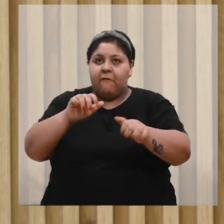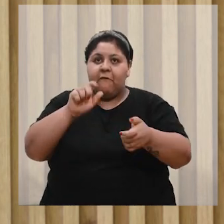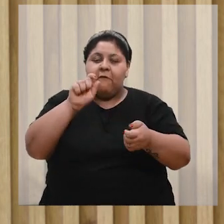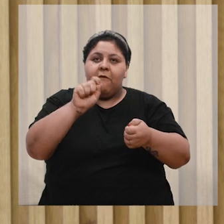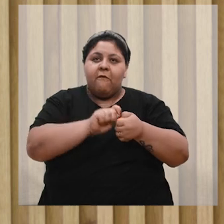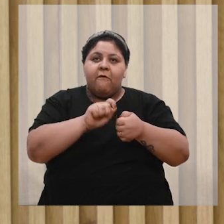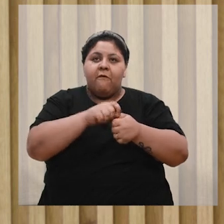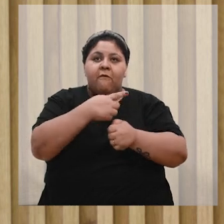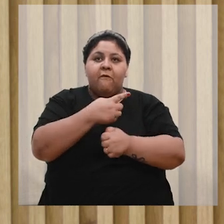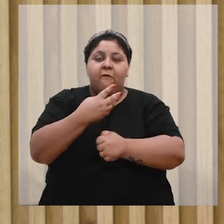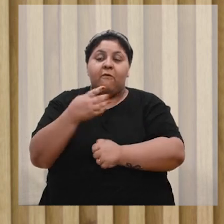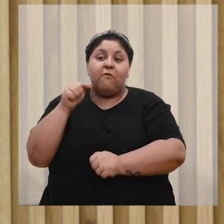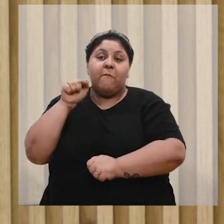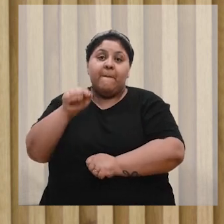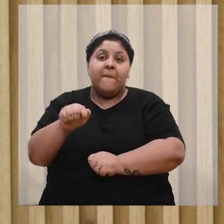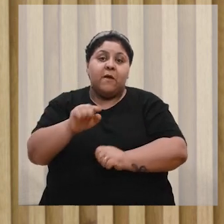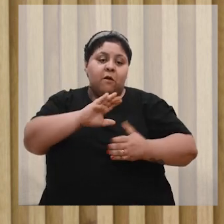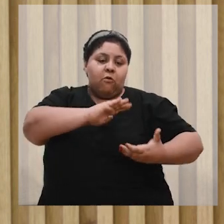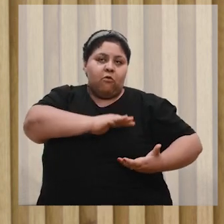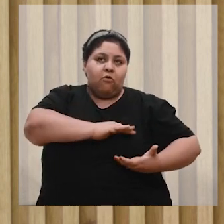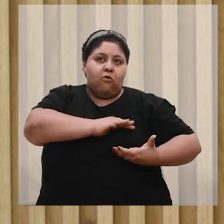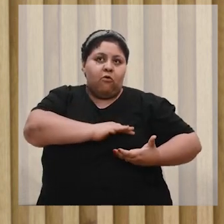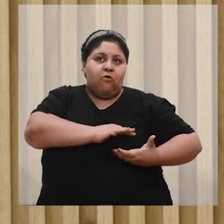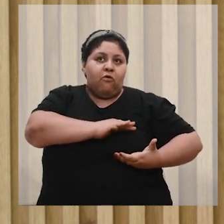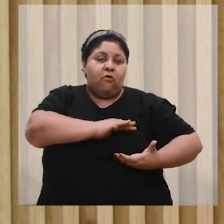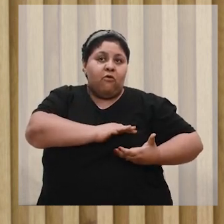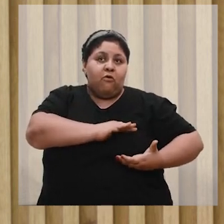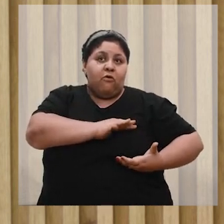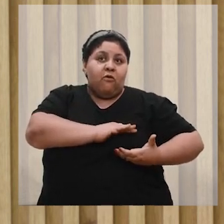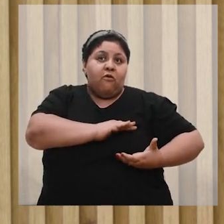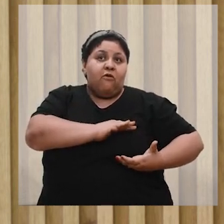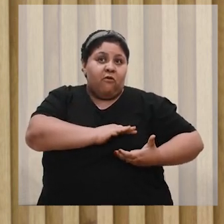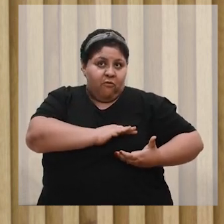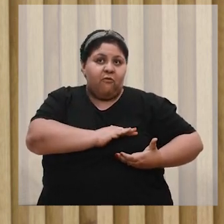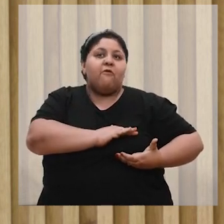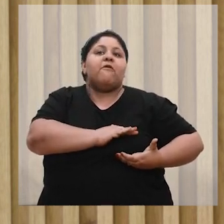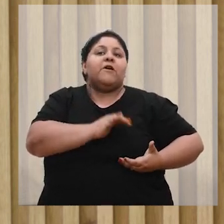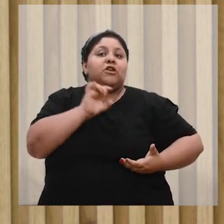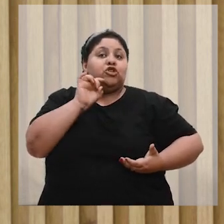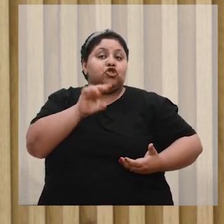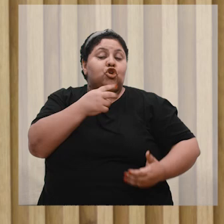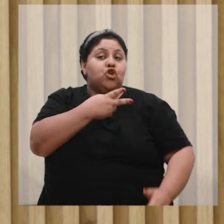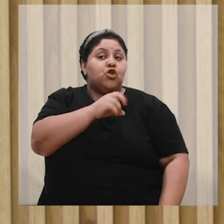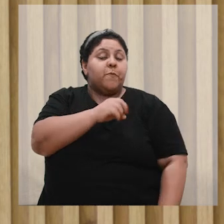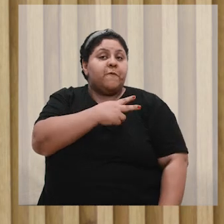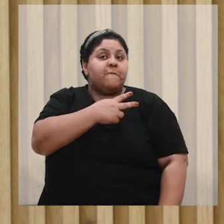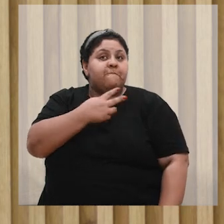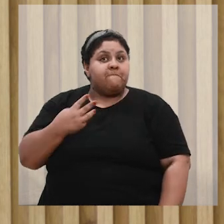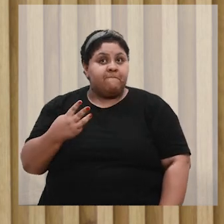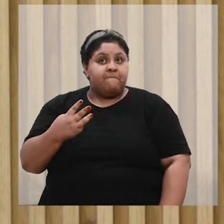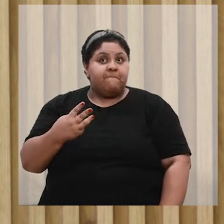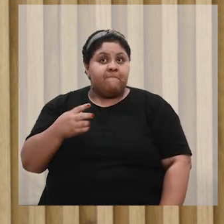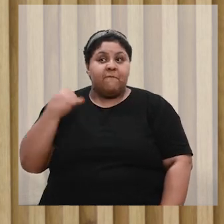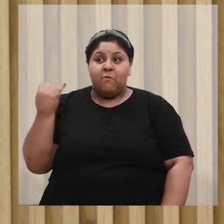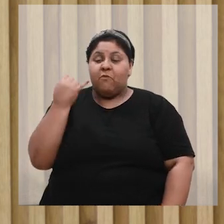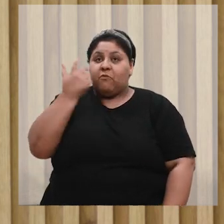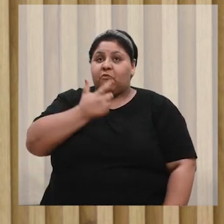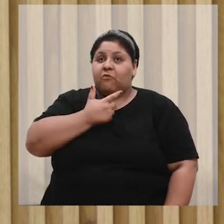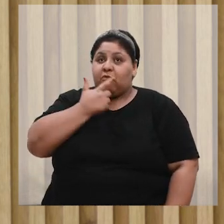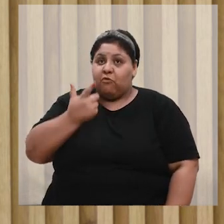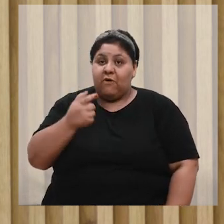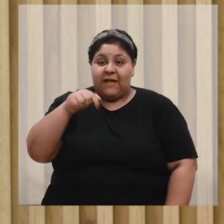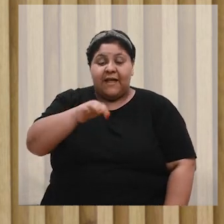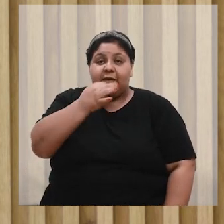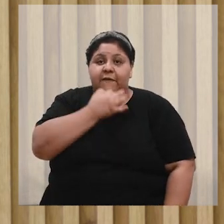dado, foram feitas quase 14 mil mamografias. Foi 13.956 mamografias só em 2023.